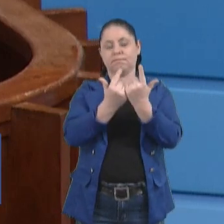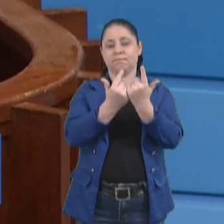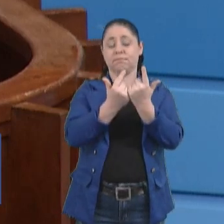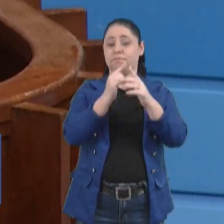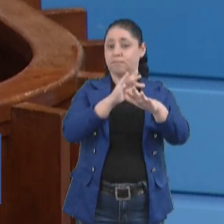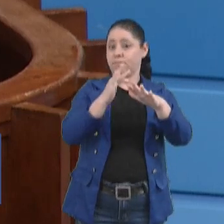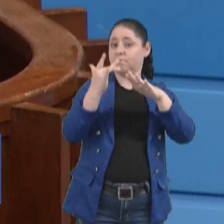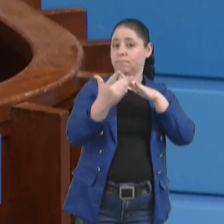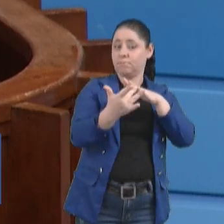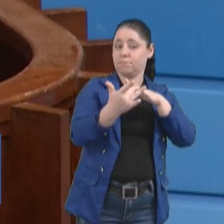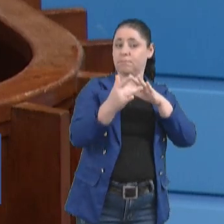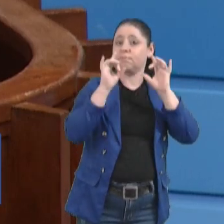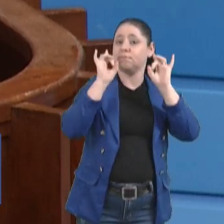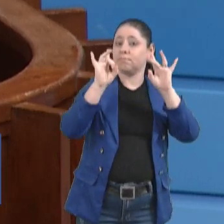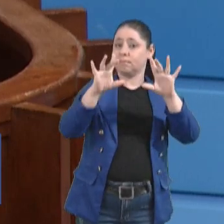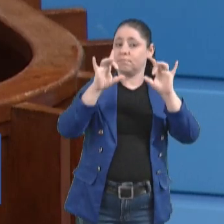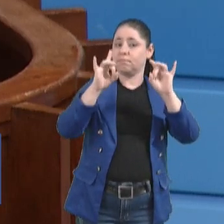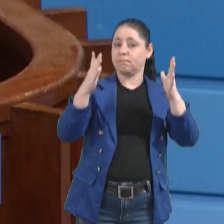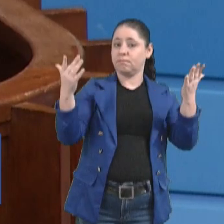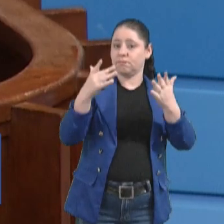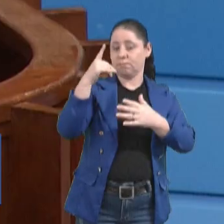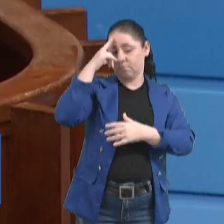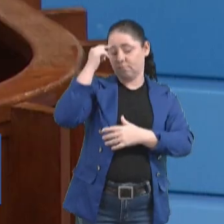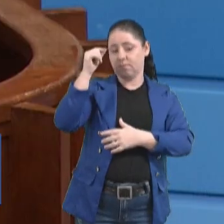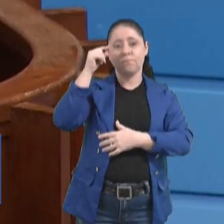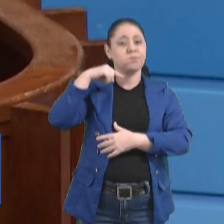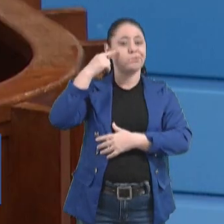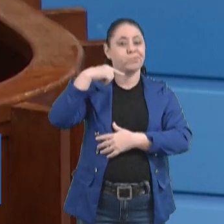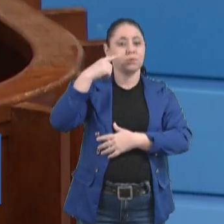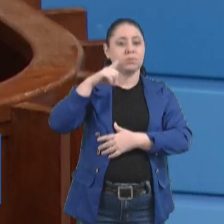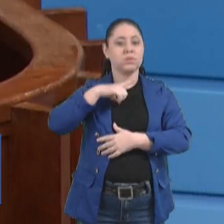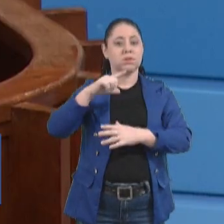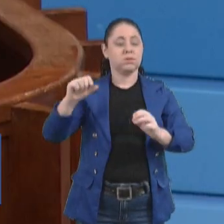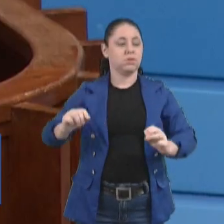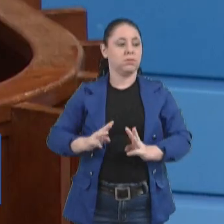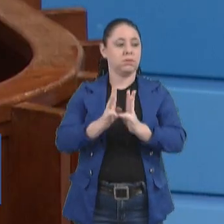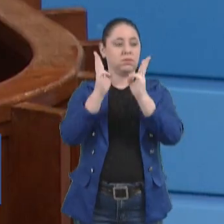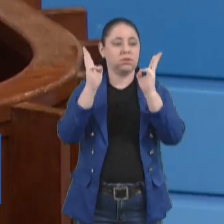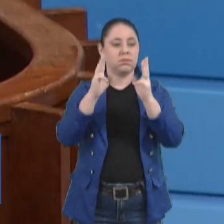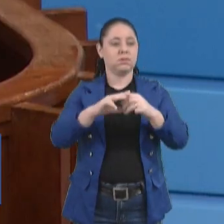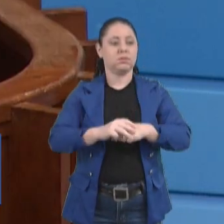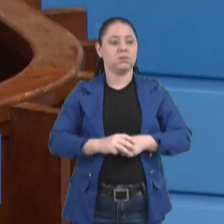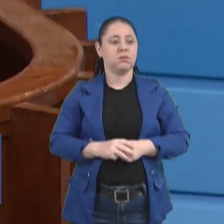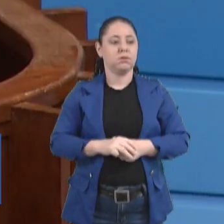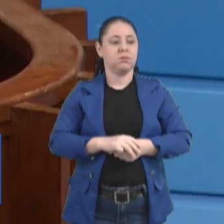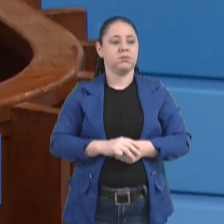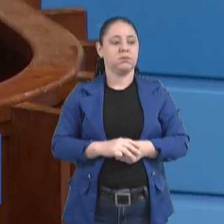pelas redes sociais, em especial os acadêmicos de Direito da Universidade